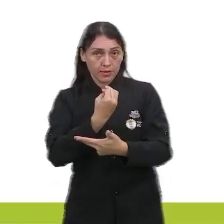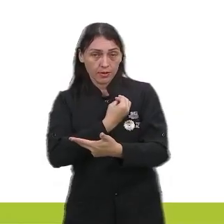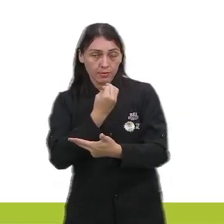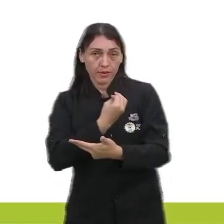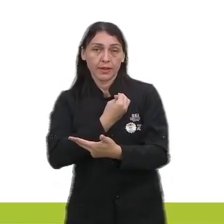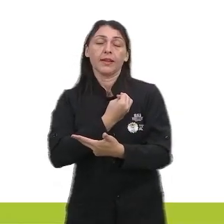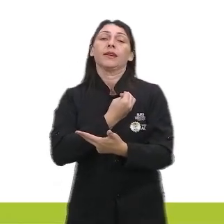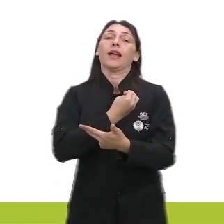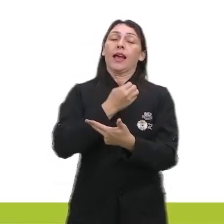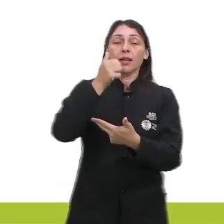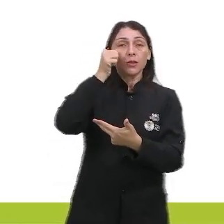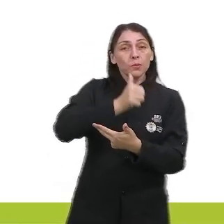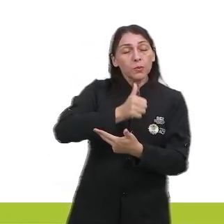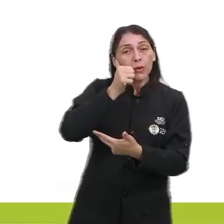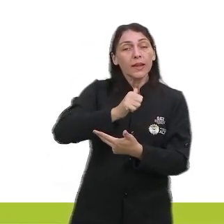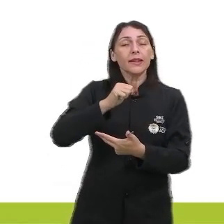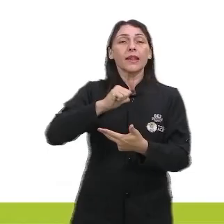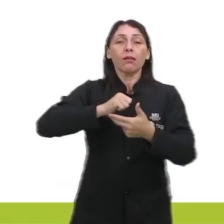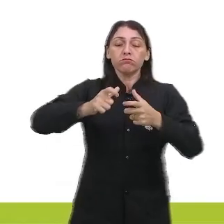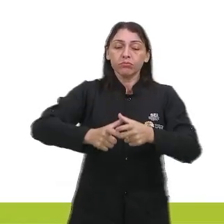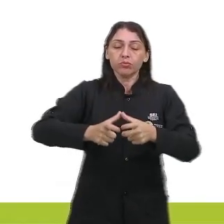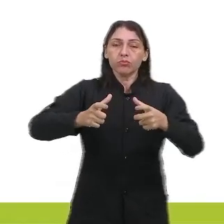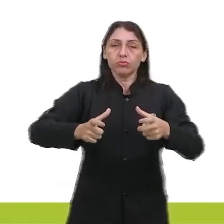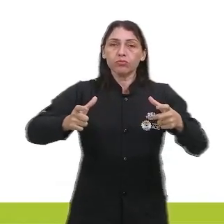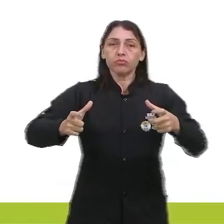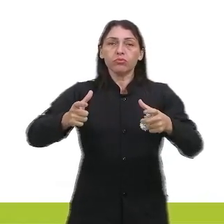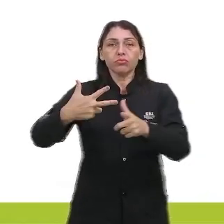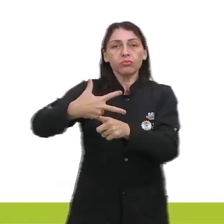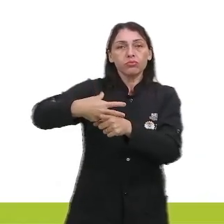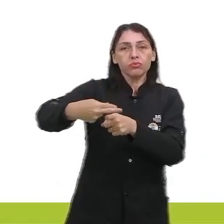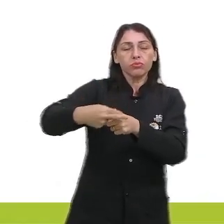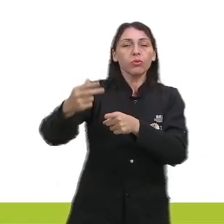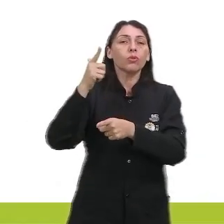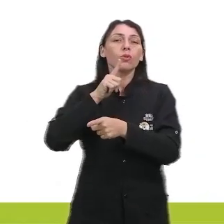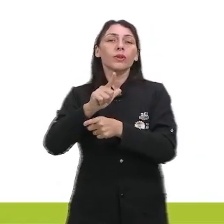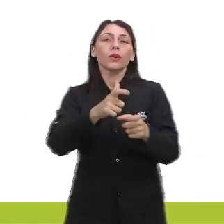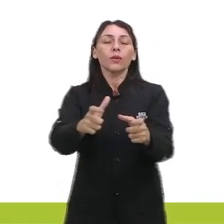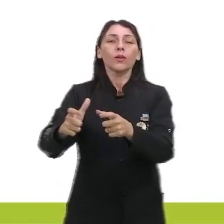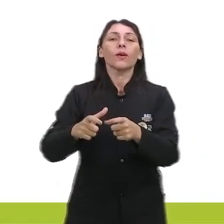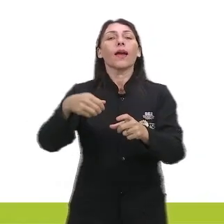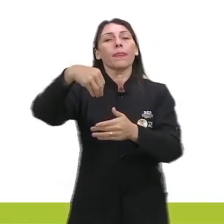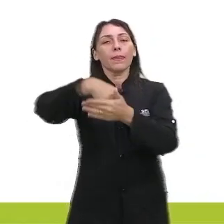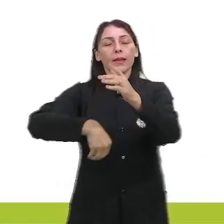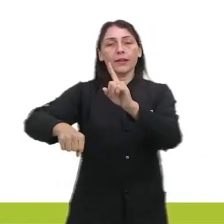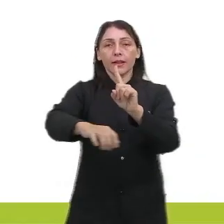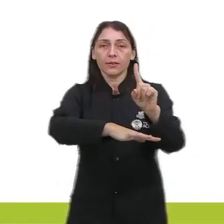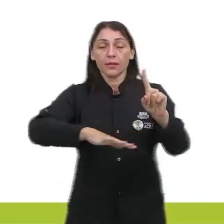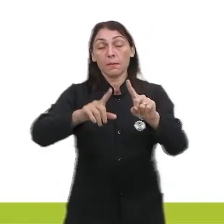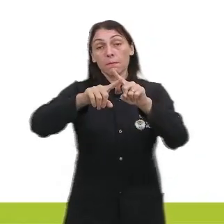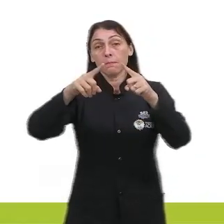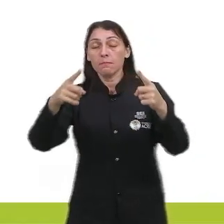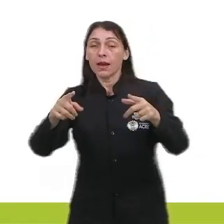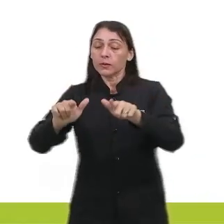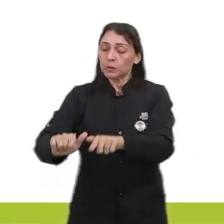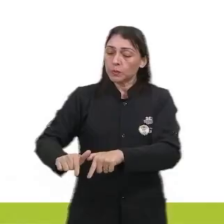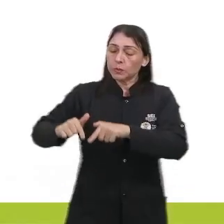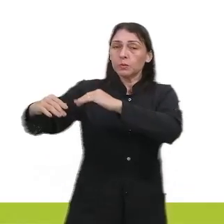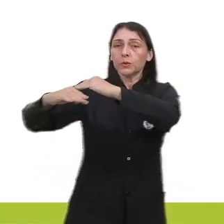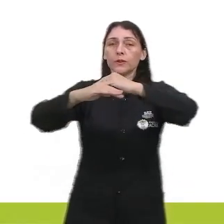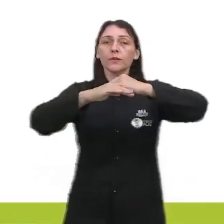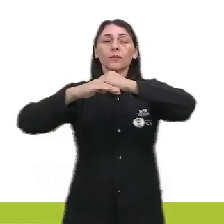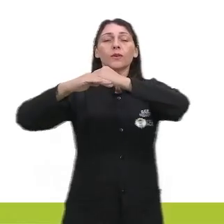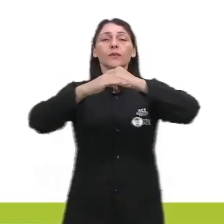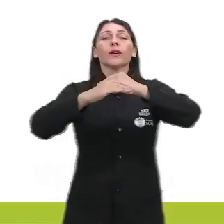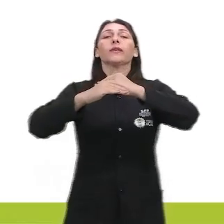Odiernamente, as mulheres têm ampliado suas conquistas e ganhado mais espaço na sociedade. Mesmo assim, a luta por igualdade se